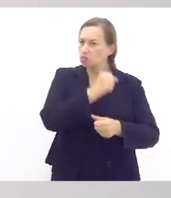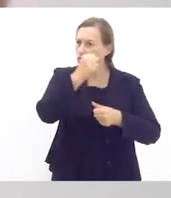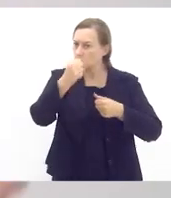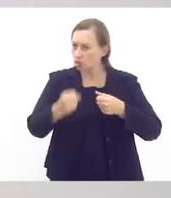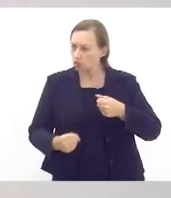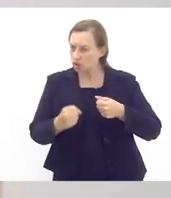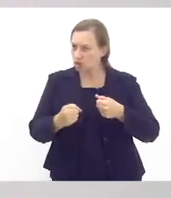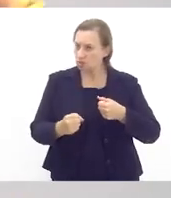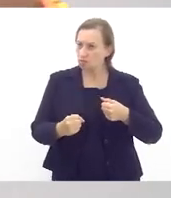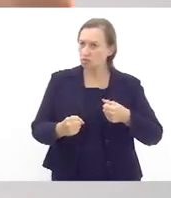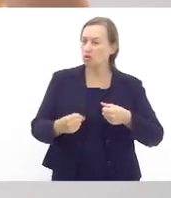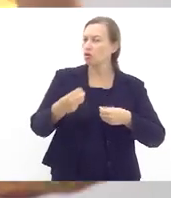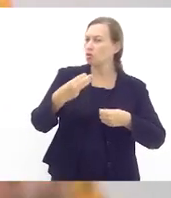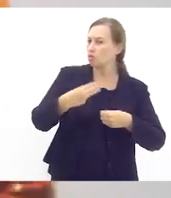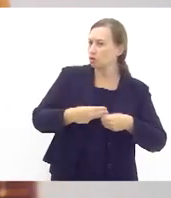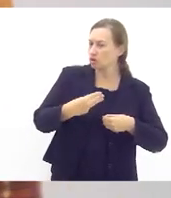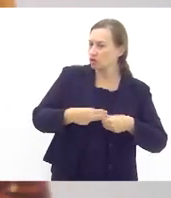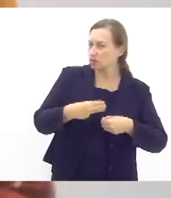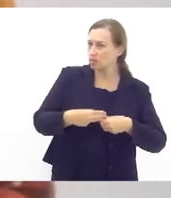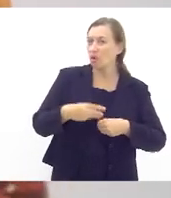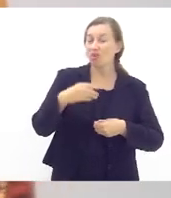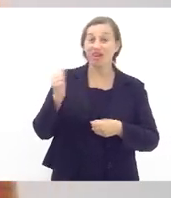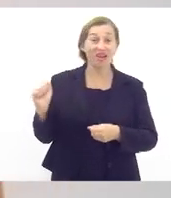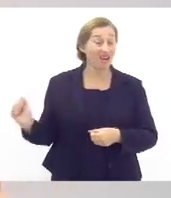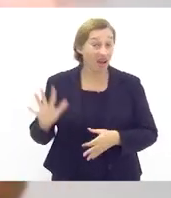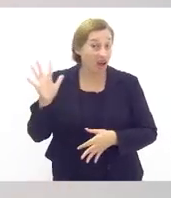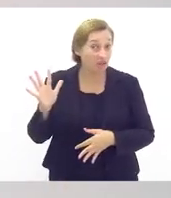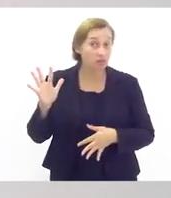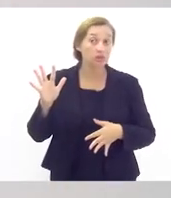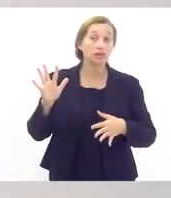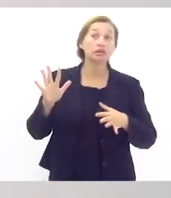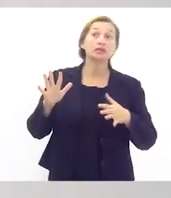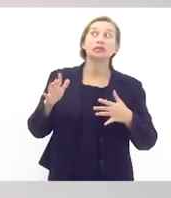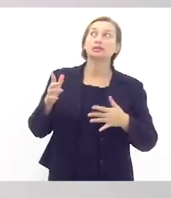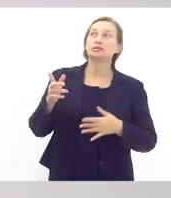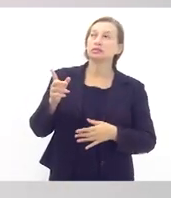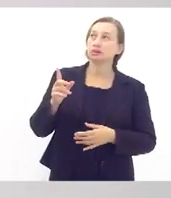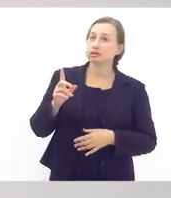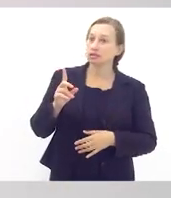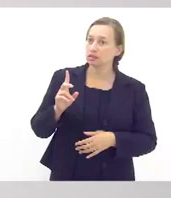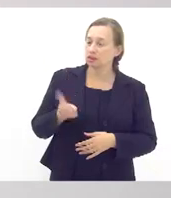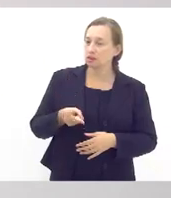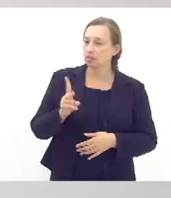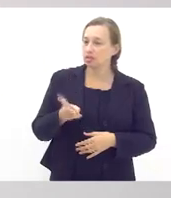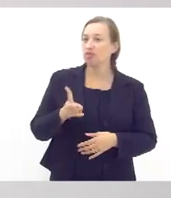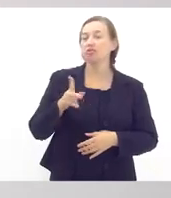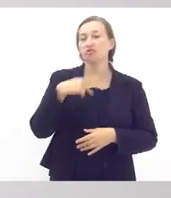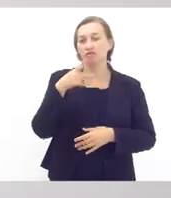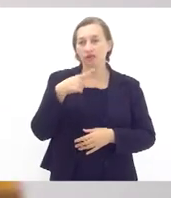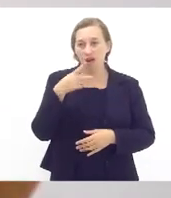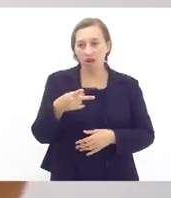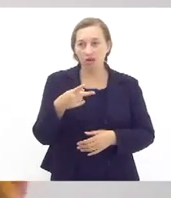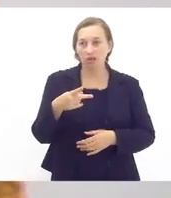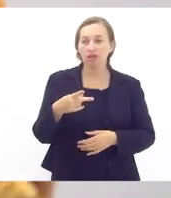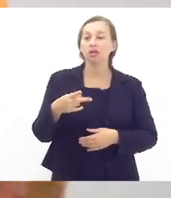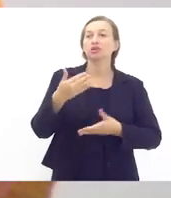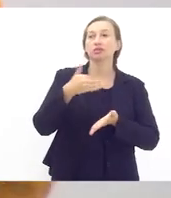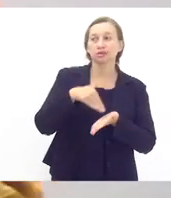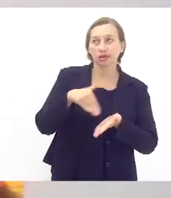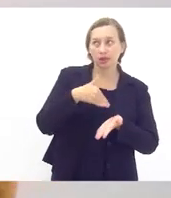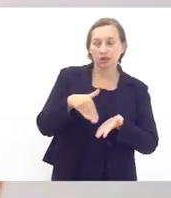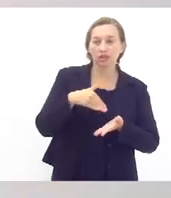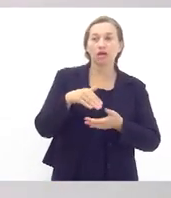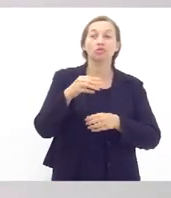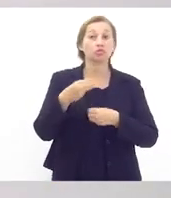públicos Municipal é um relacionamento muito caro e o tempo inteiro a gente vem dizendo para os secretários